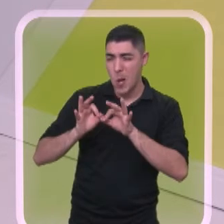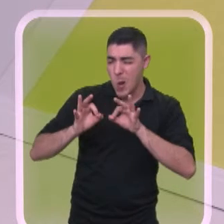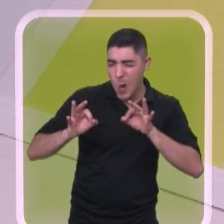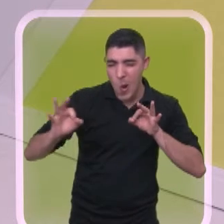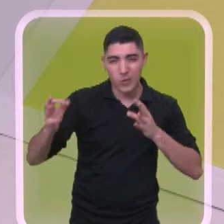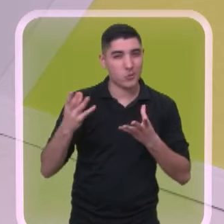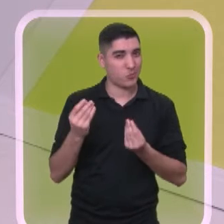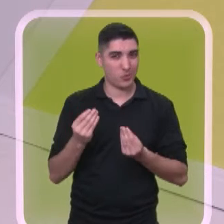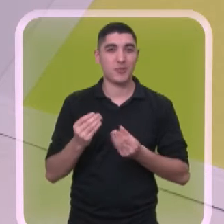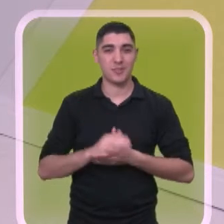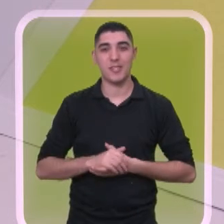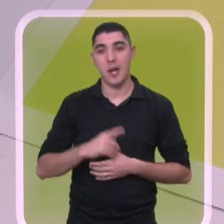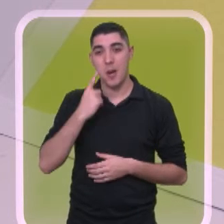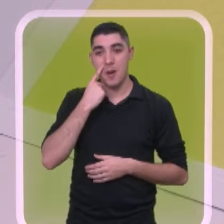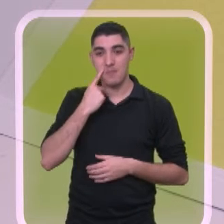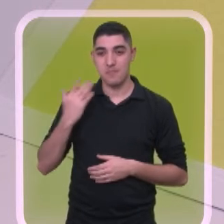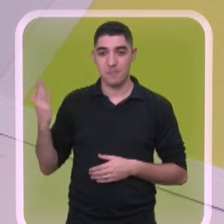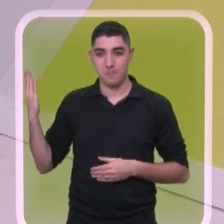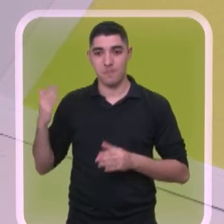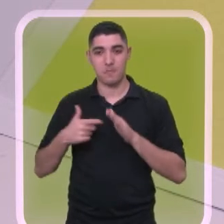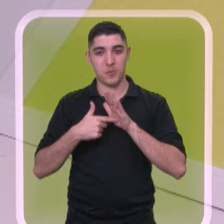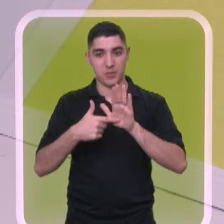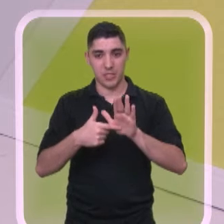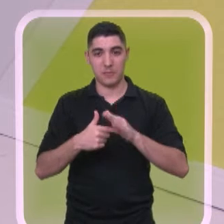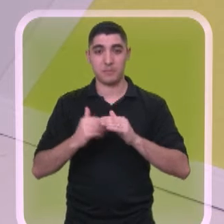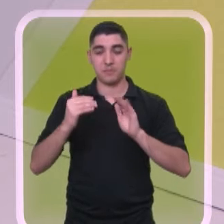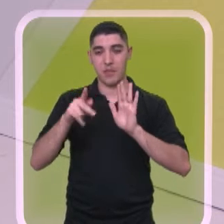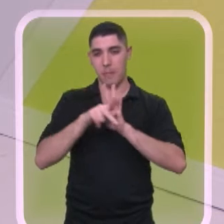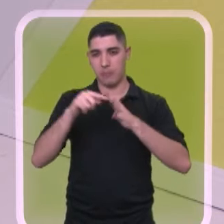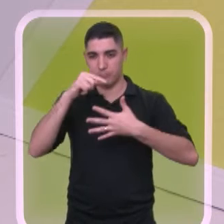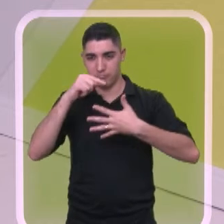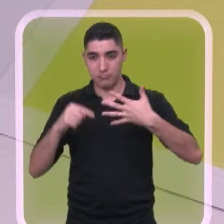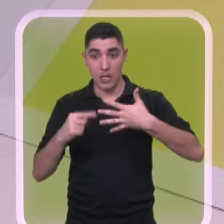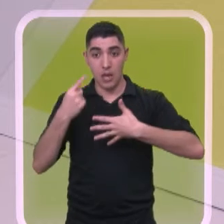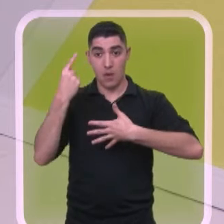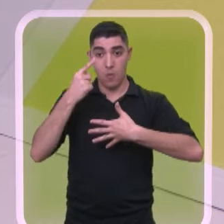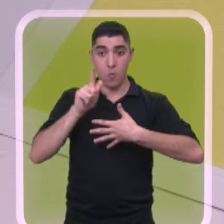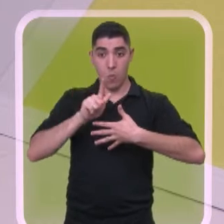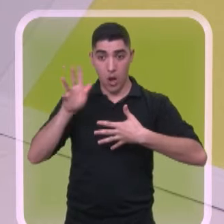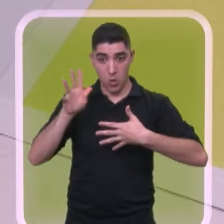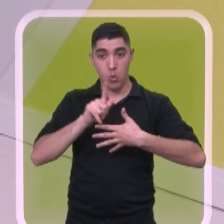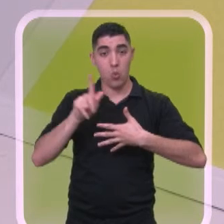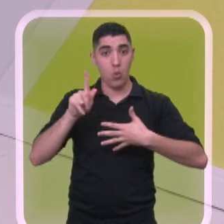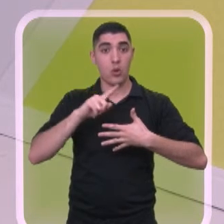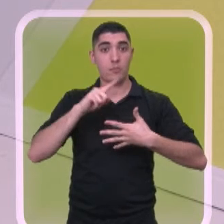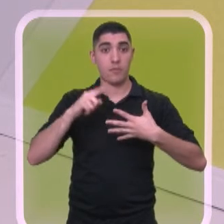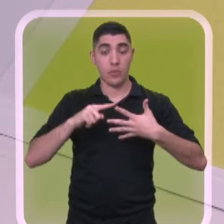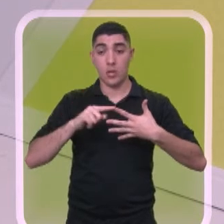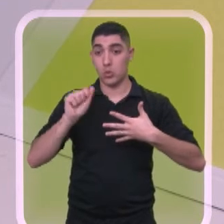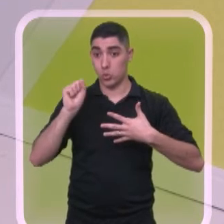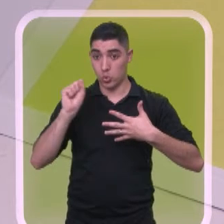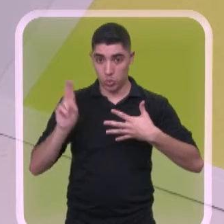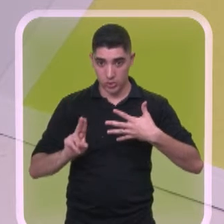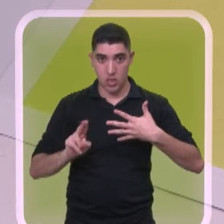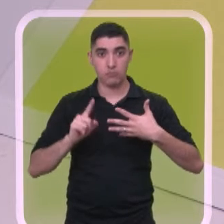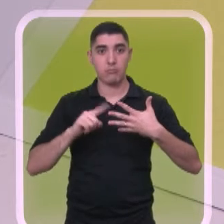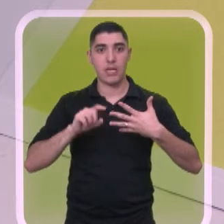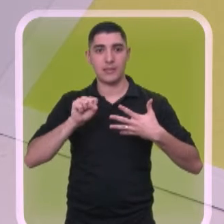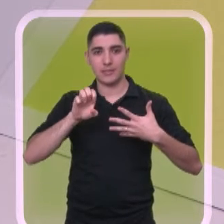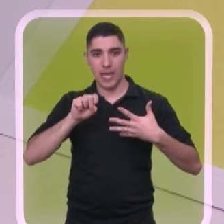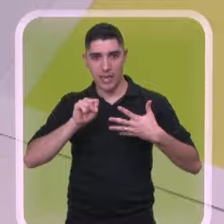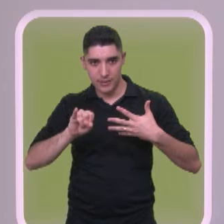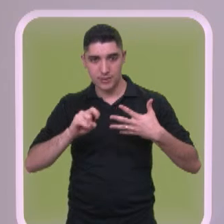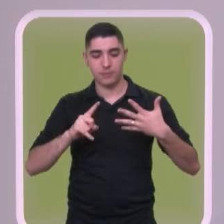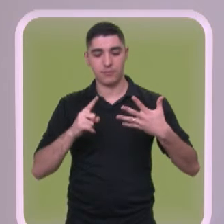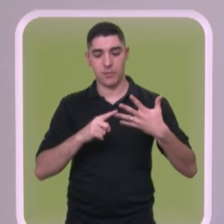pra dedéu. Vamos dar uma olhadinha na classificação do Paulista, Guarulhos líder 15, Suzano, olha só o Suzano, hein? Vice-líder, SESI assumiu a 3ª